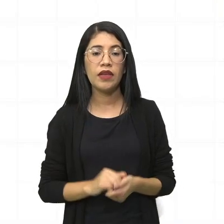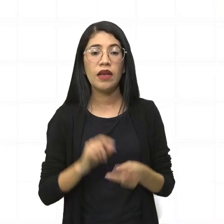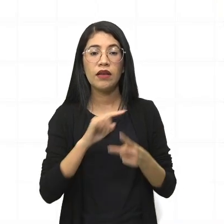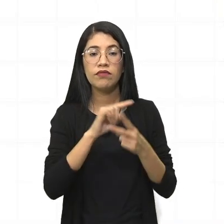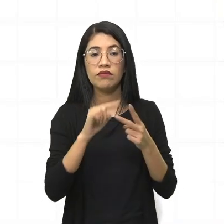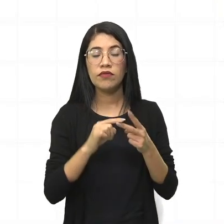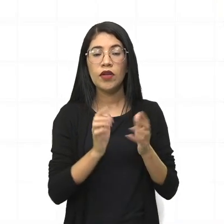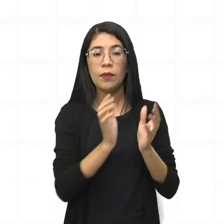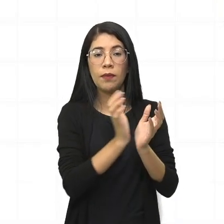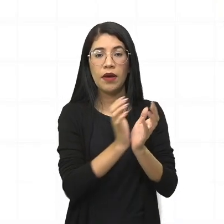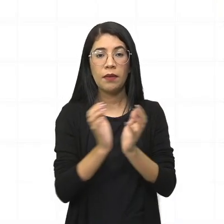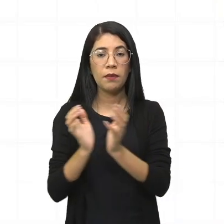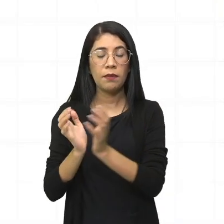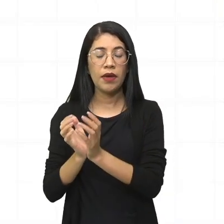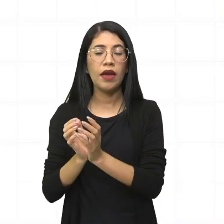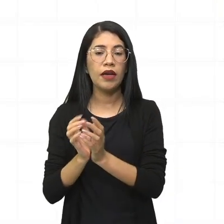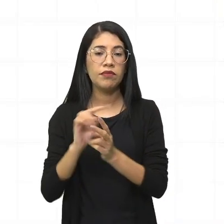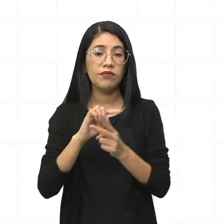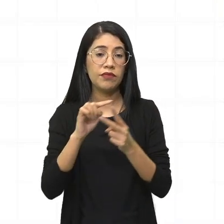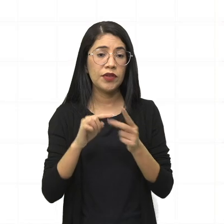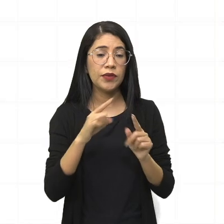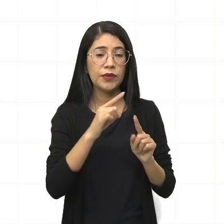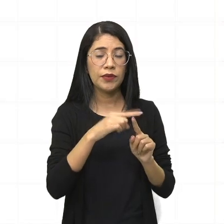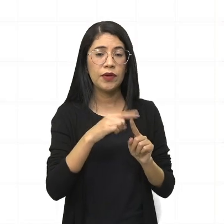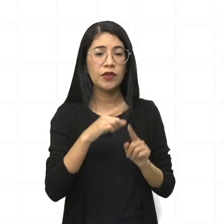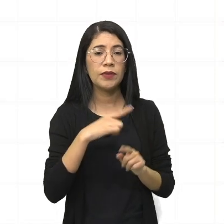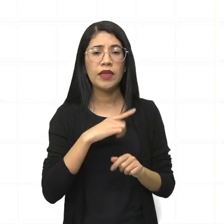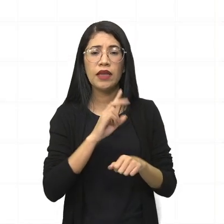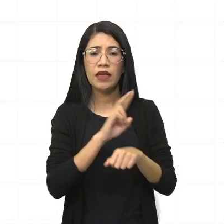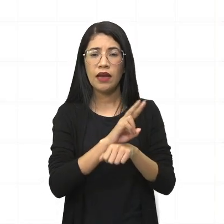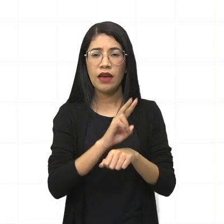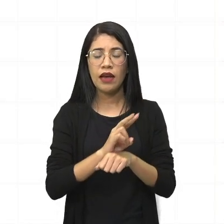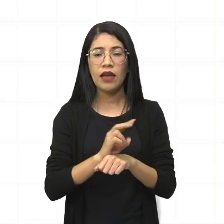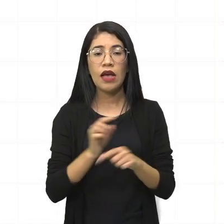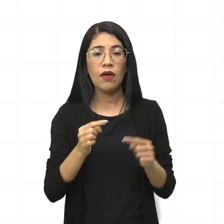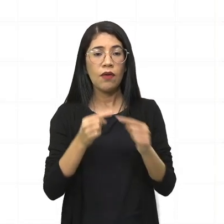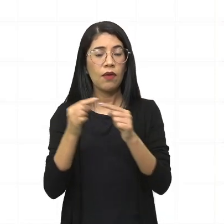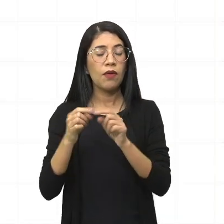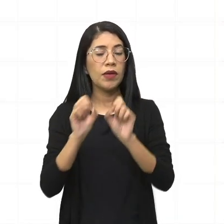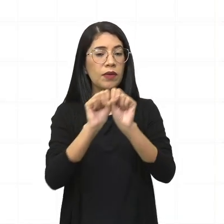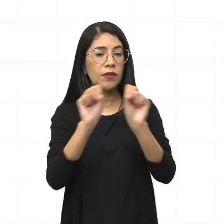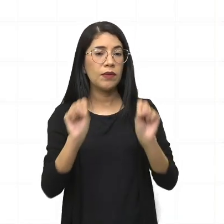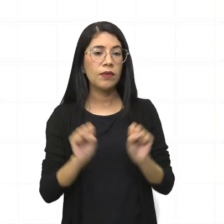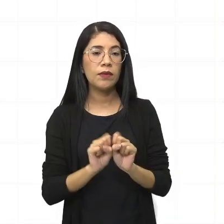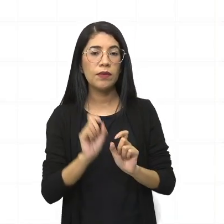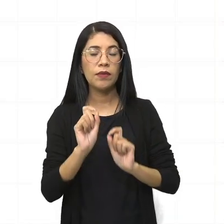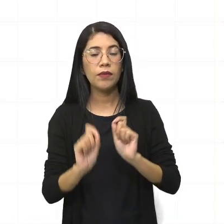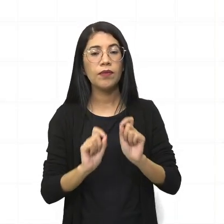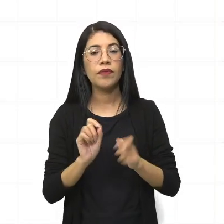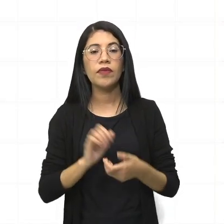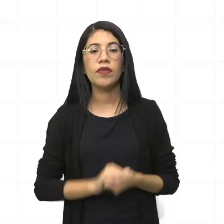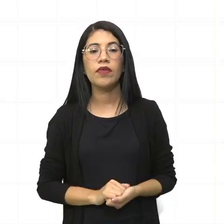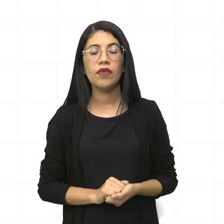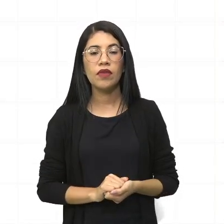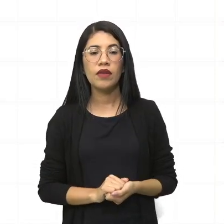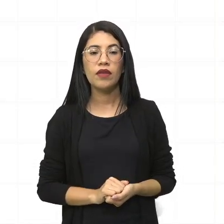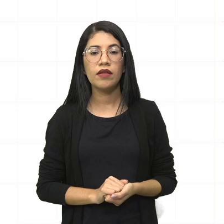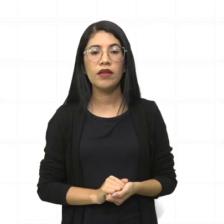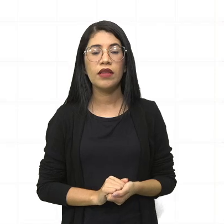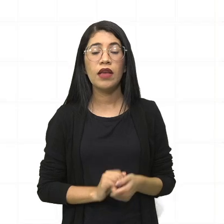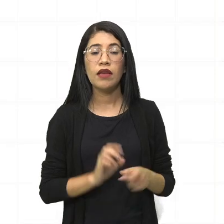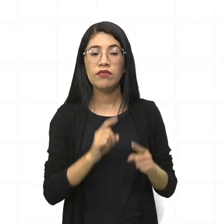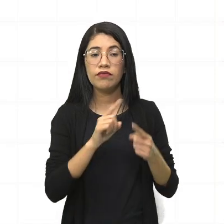duas categorias das unidades de conservação de acordo com o sistema. Então, nós temos, primeiramente, as unidades